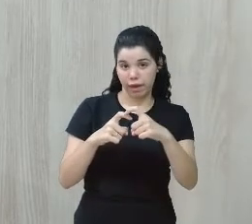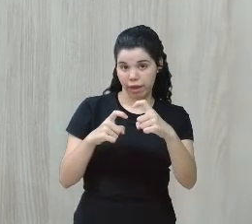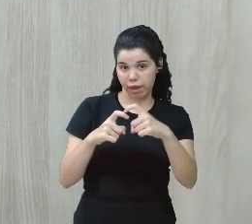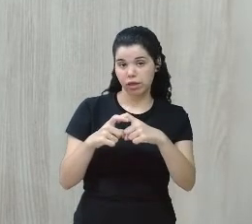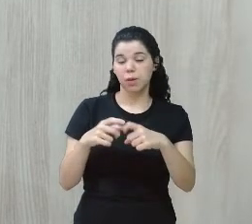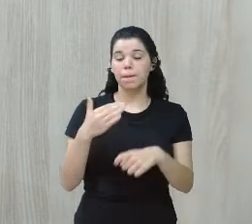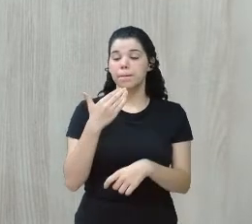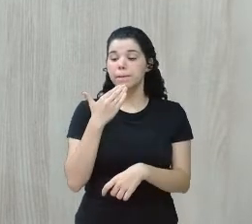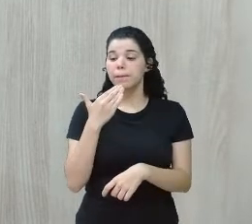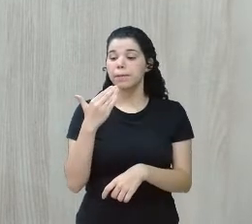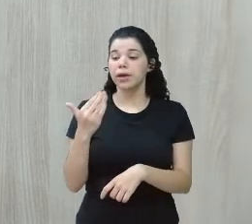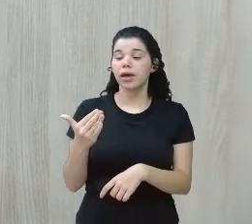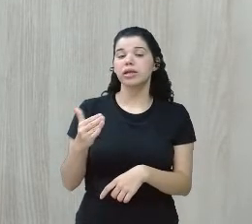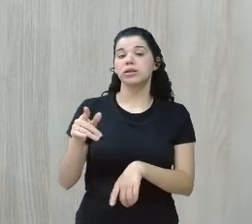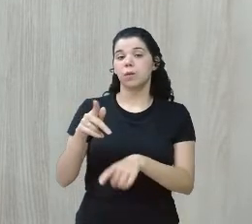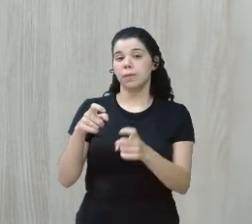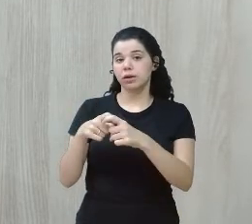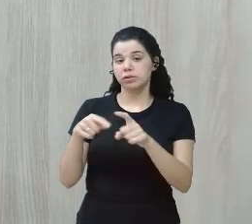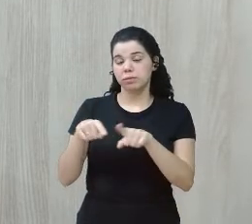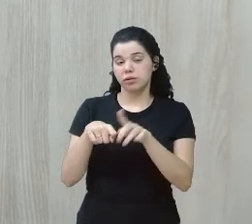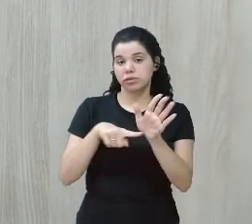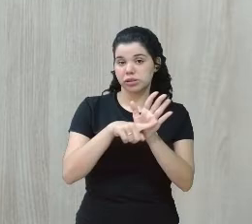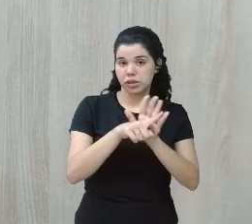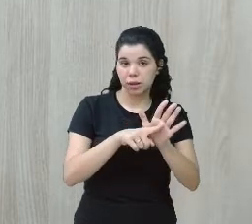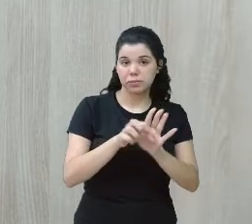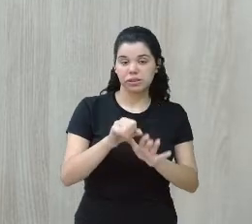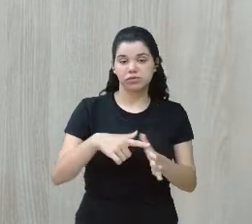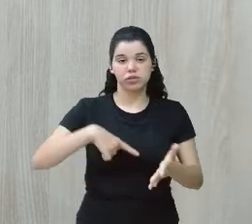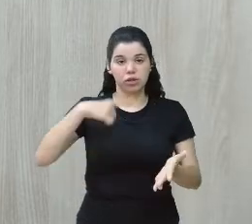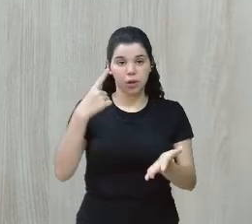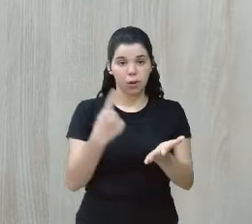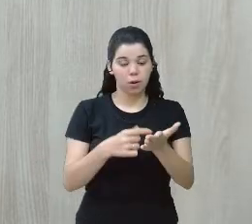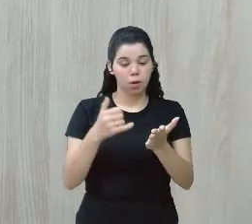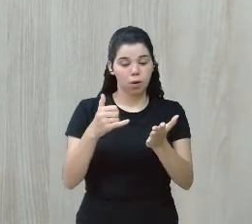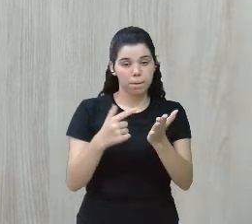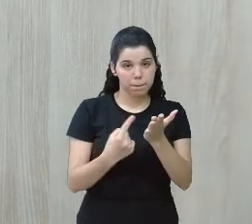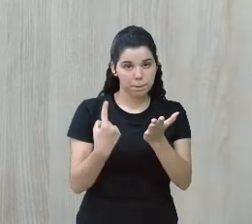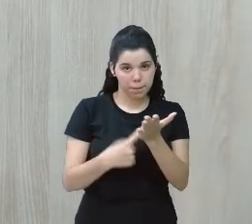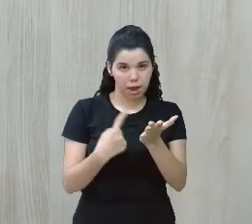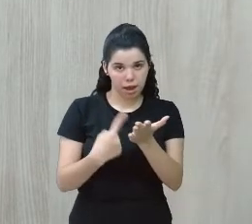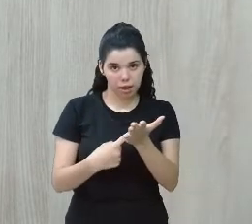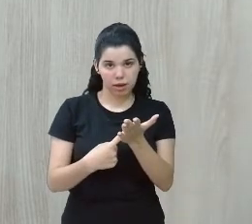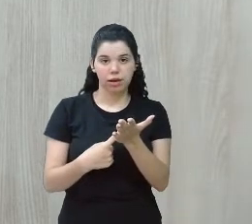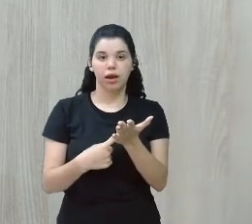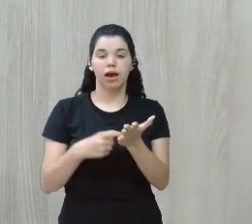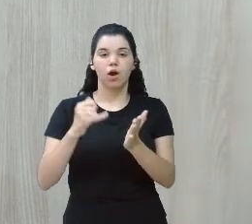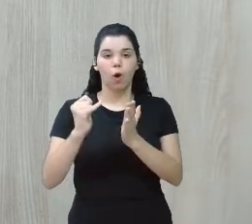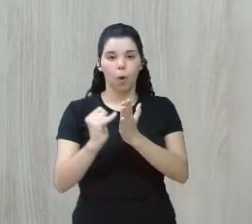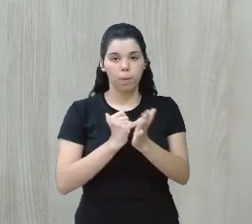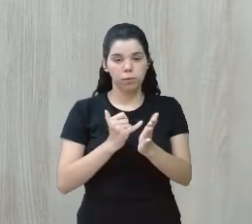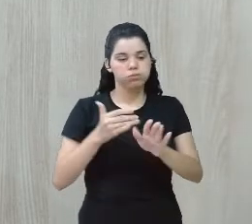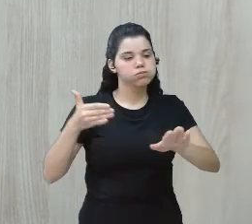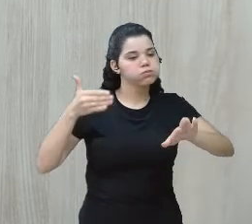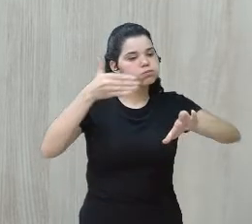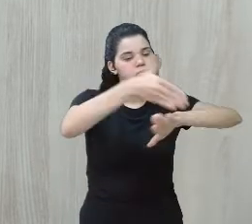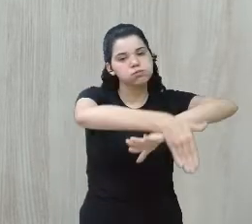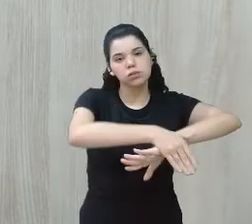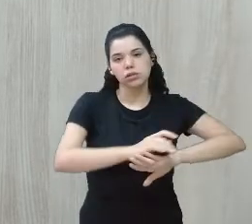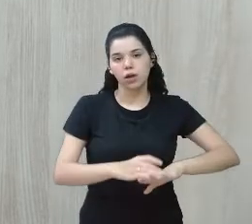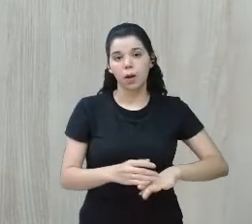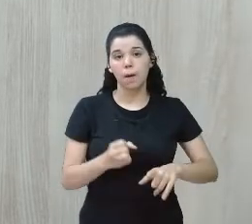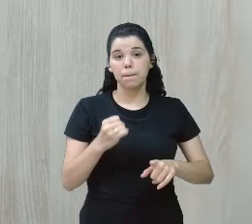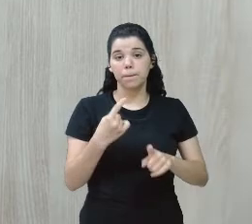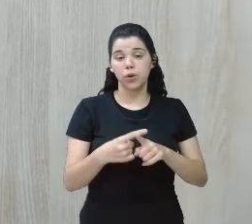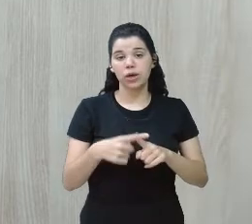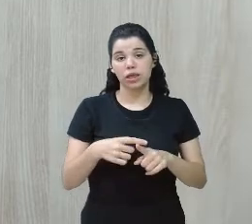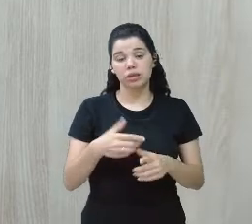de fazer o exame e principalmente, quando vocês marcarem, pessoal, tenham cuidado, vão ao exame, porque você está tirando a